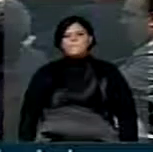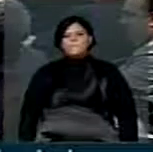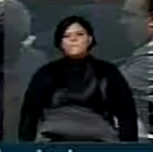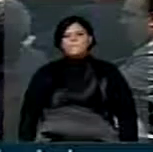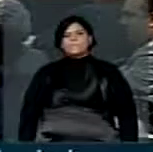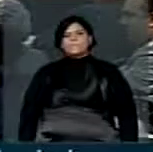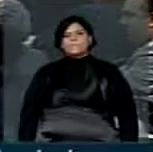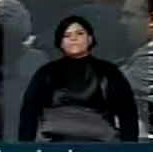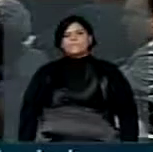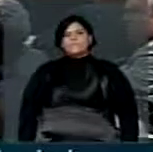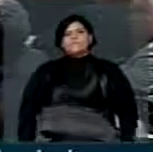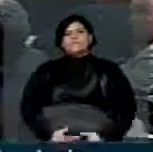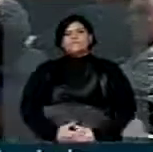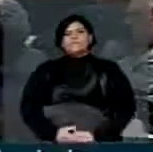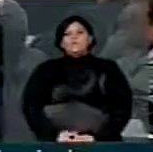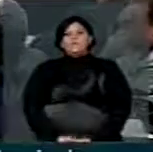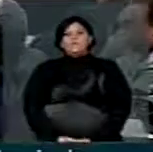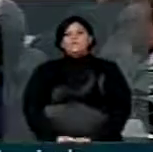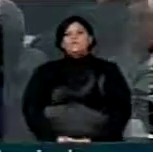Vamos.